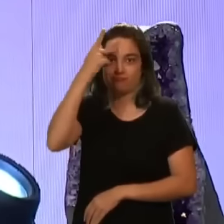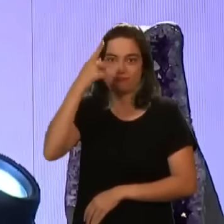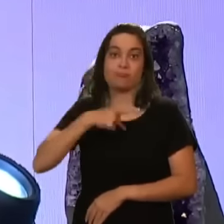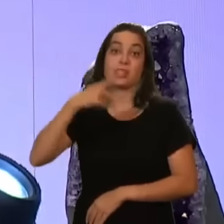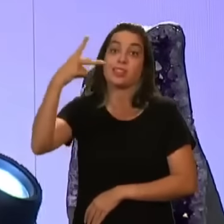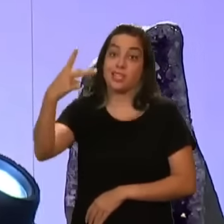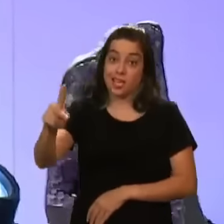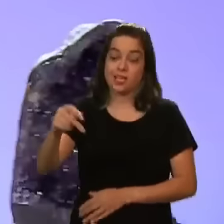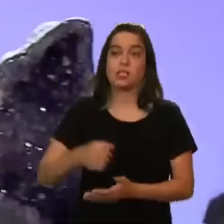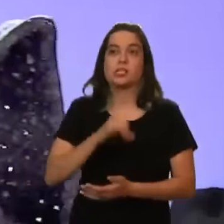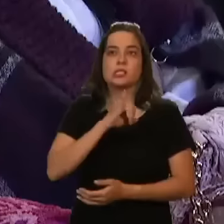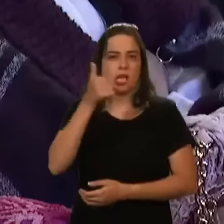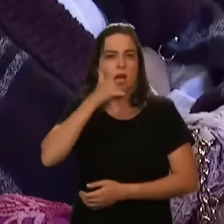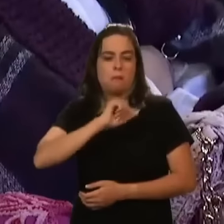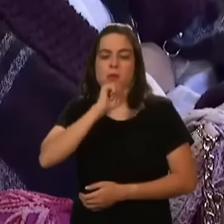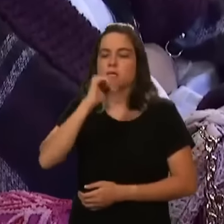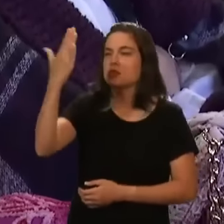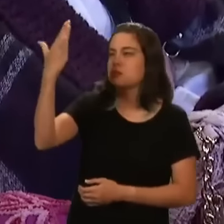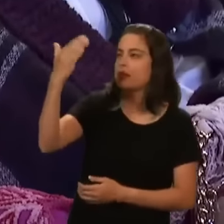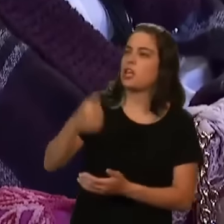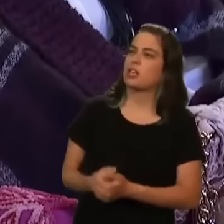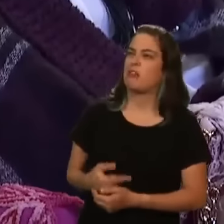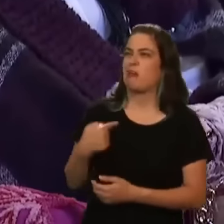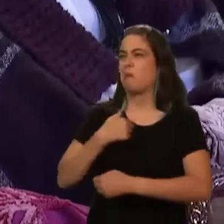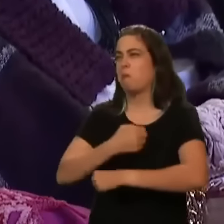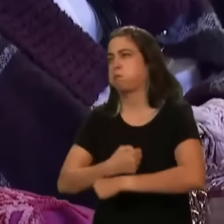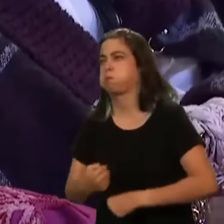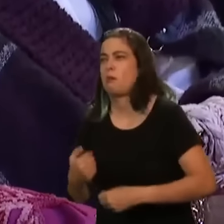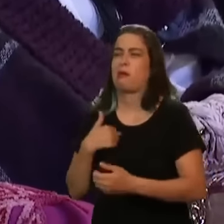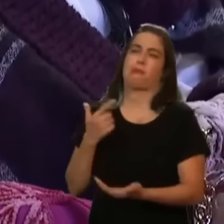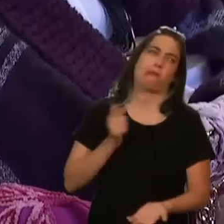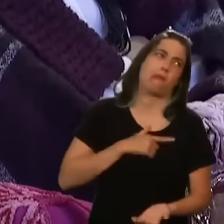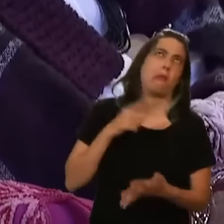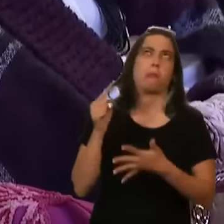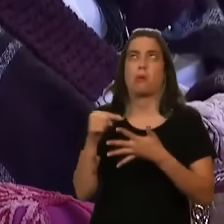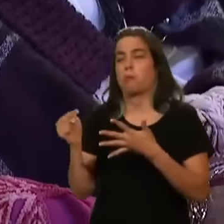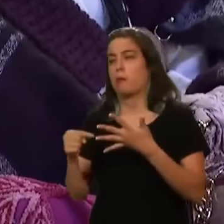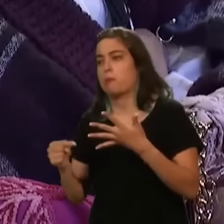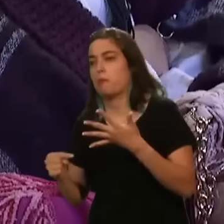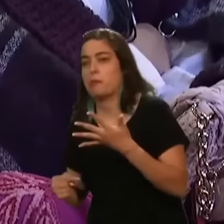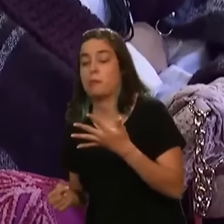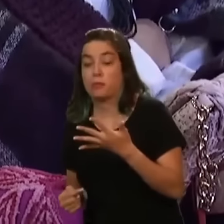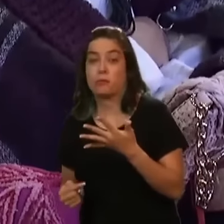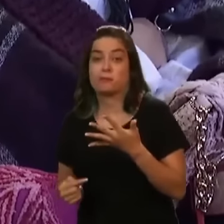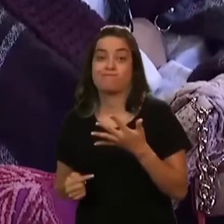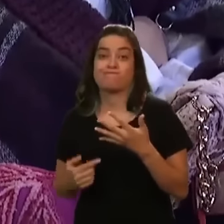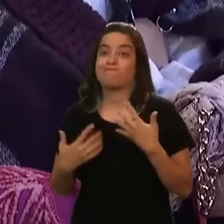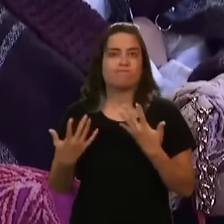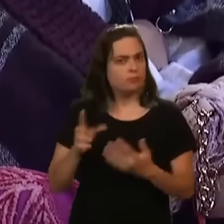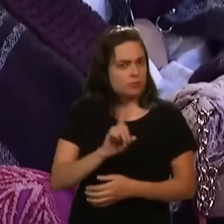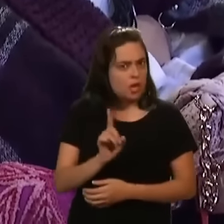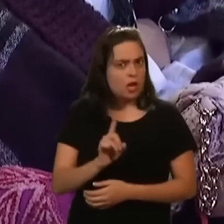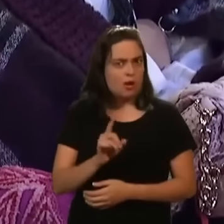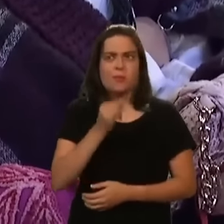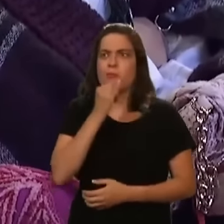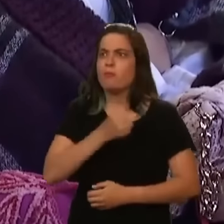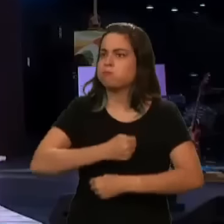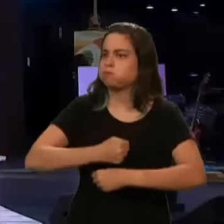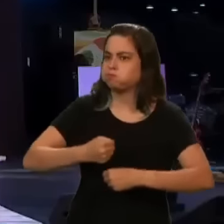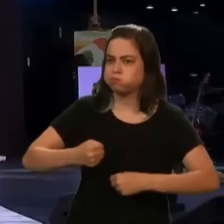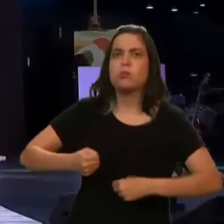a mãe para lá na frente do espelho e fala assim, ah, eu sou gorda, ah, eu sou isso, ah, eu sou aquilo, né? Gente, não, pode ser a gordinha